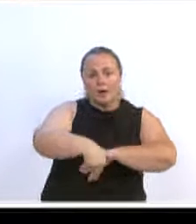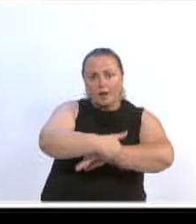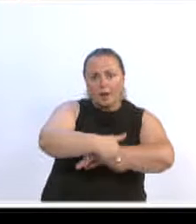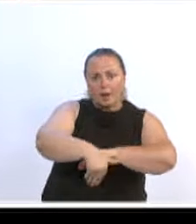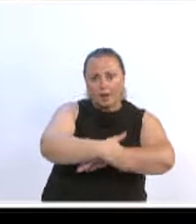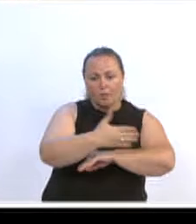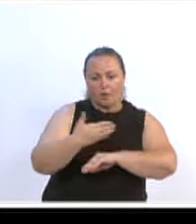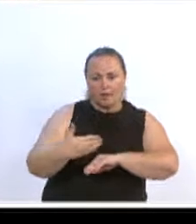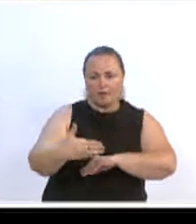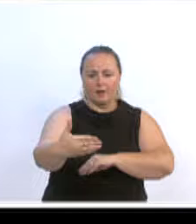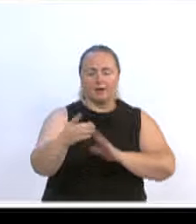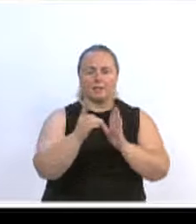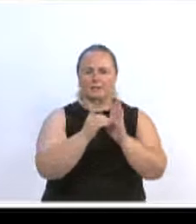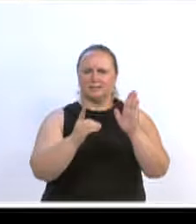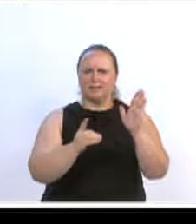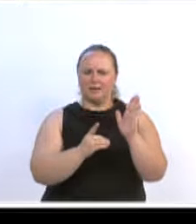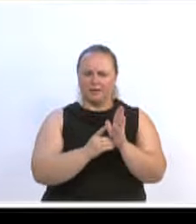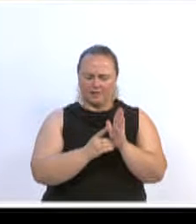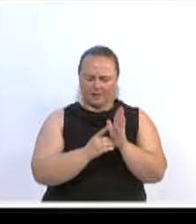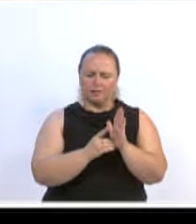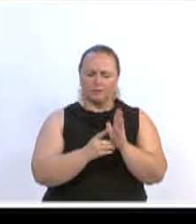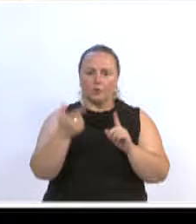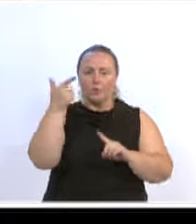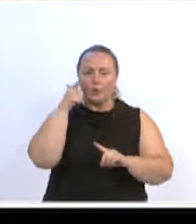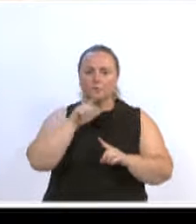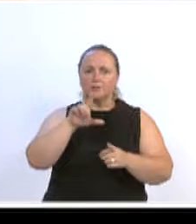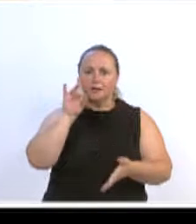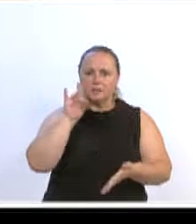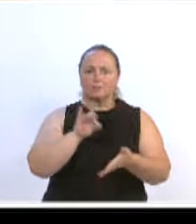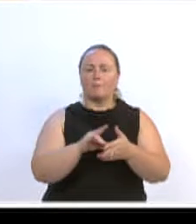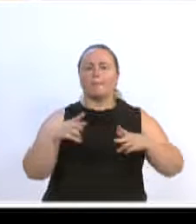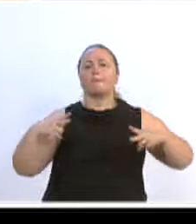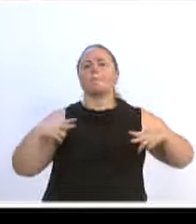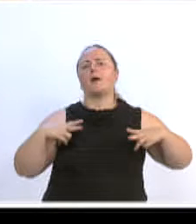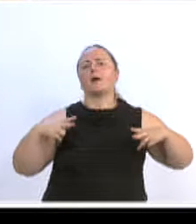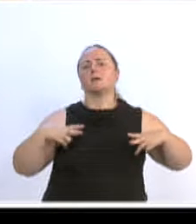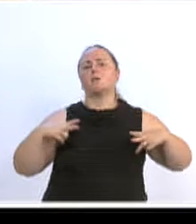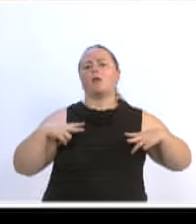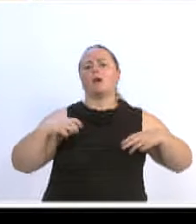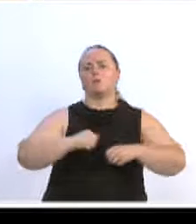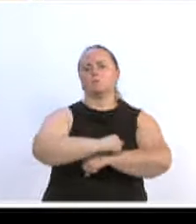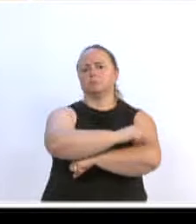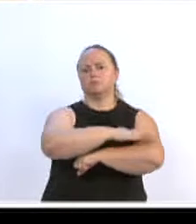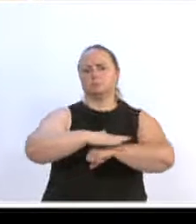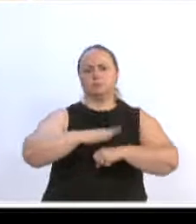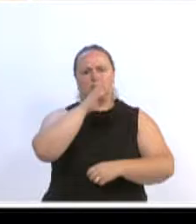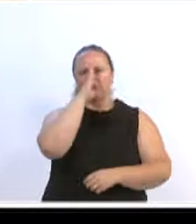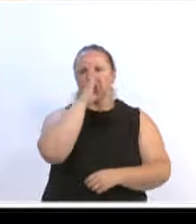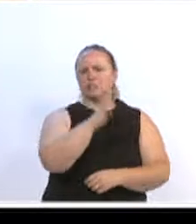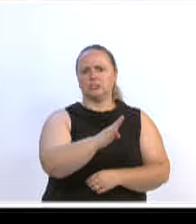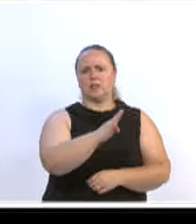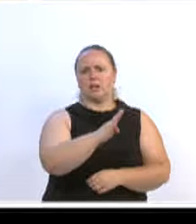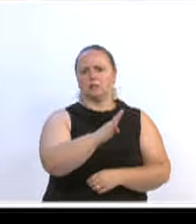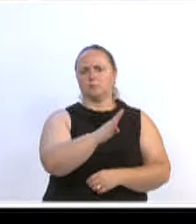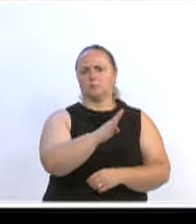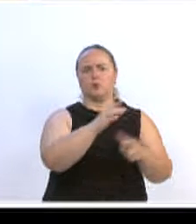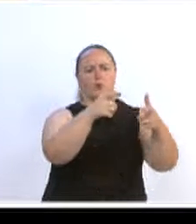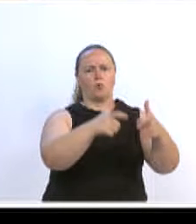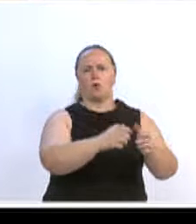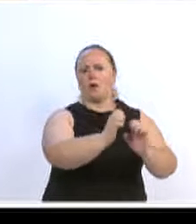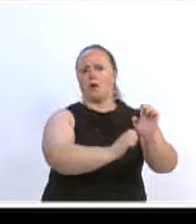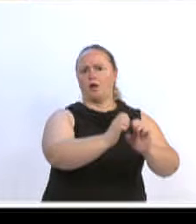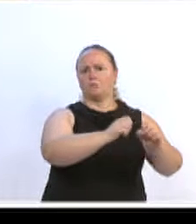pelo decreto itu e joão fazer a rua particular vão fazer a rua particular direto com o empreiteiro biro esteve lá comigo